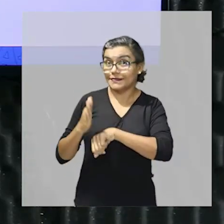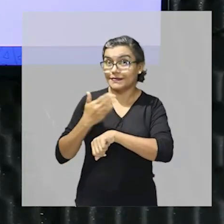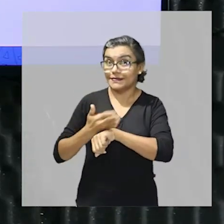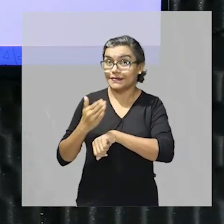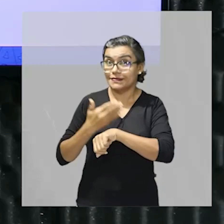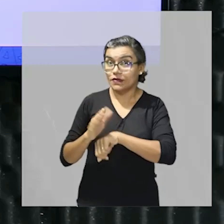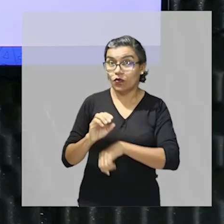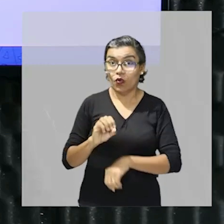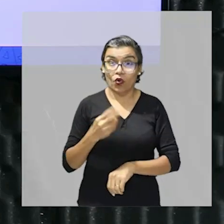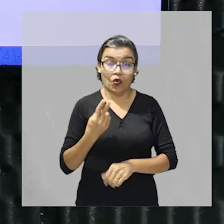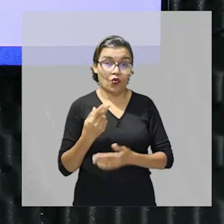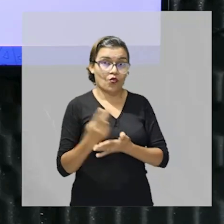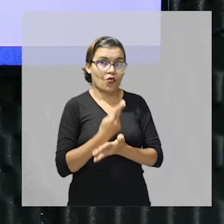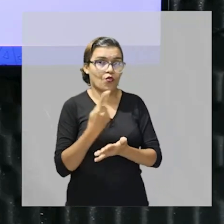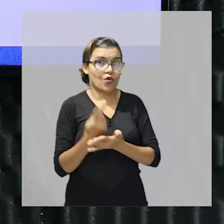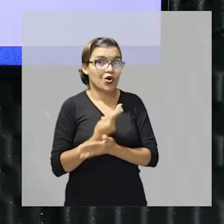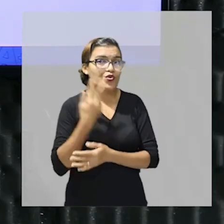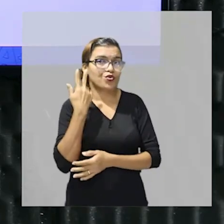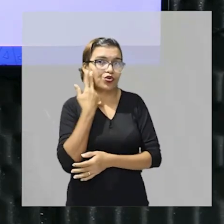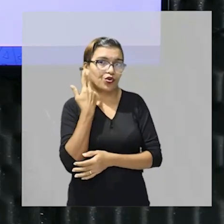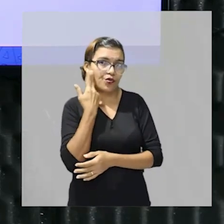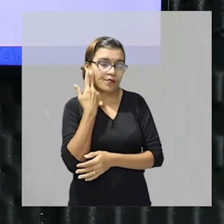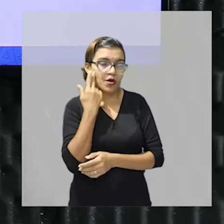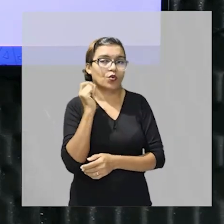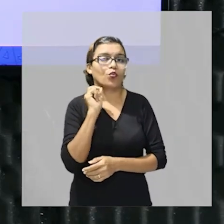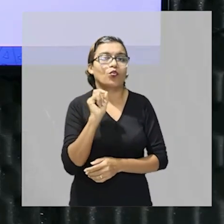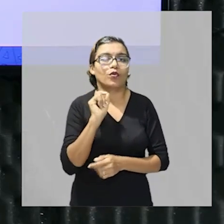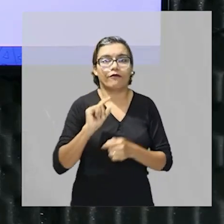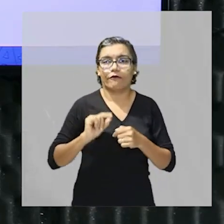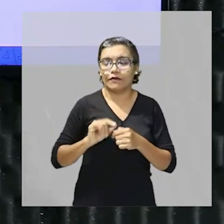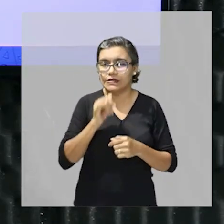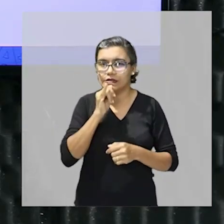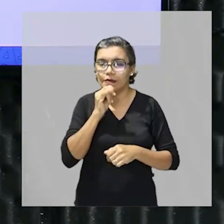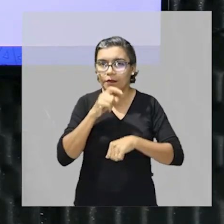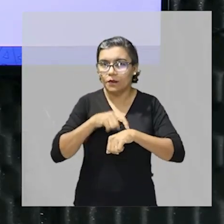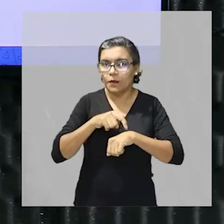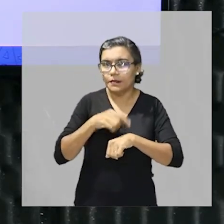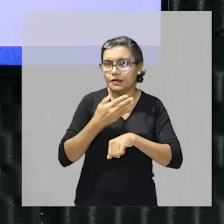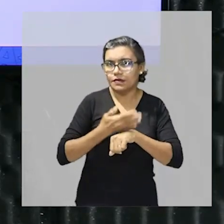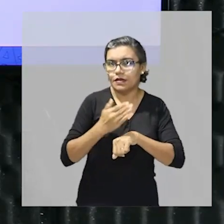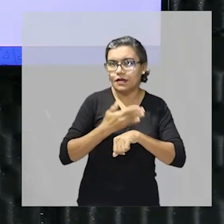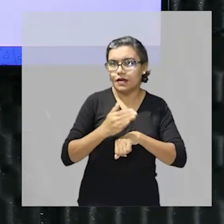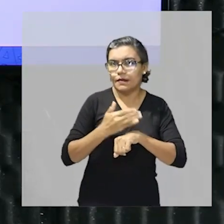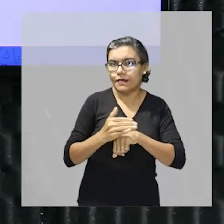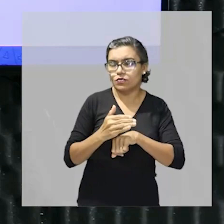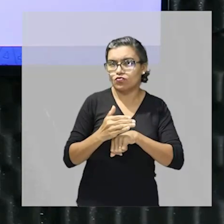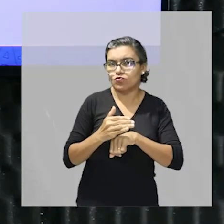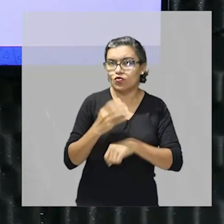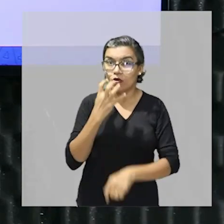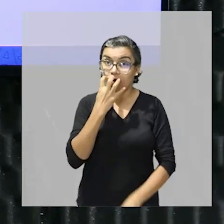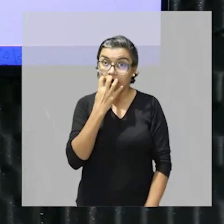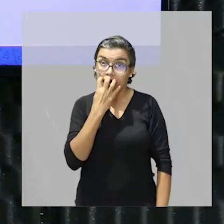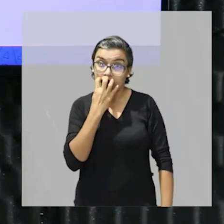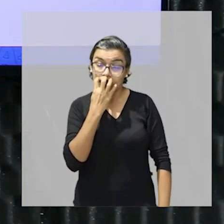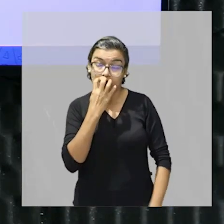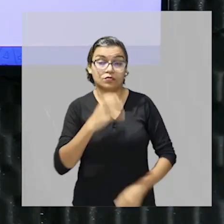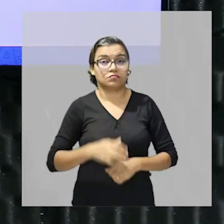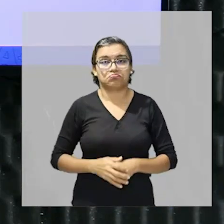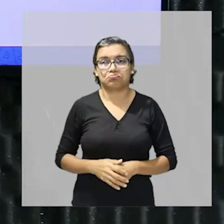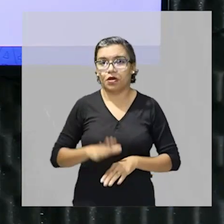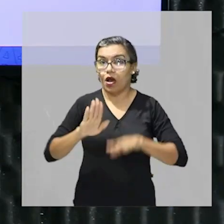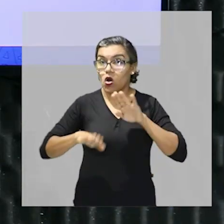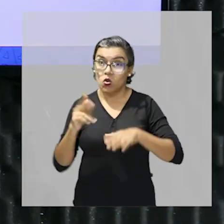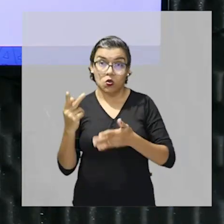treinamentos ou erros comuns que são realizados no treinamento de cachorros, ou erros que